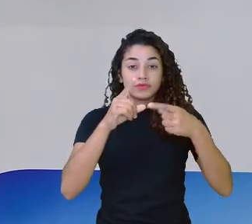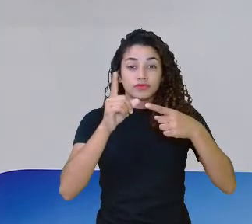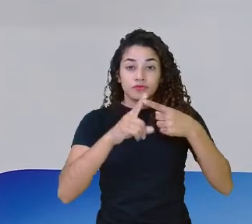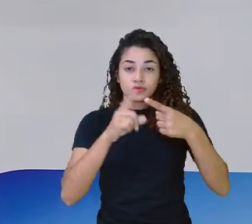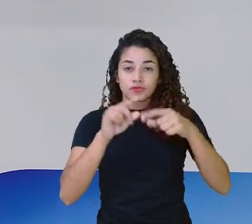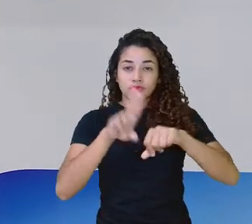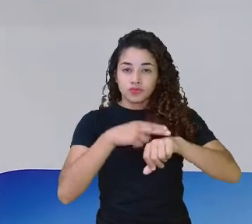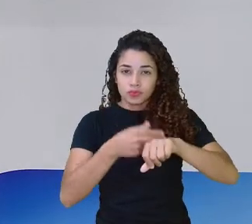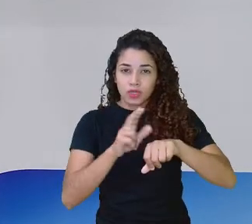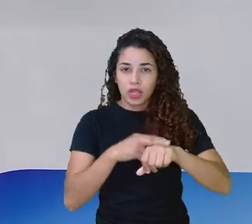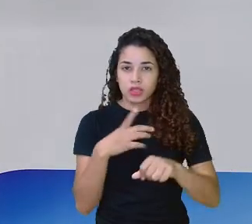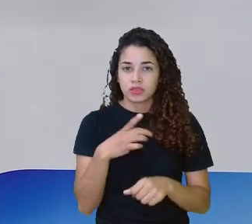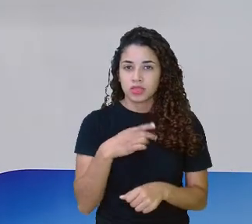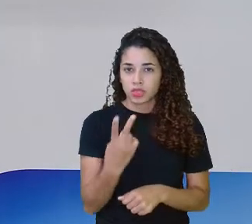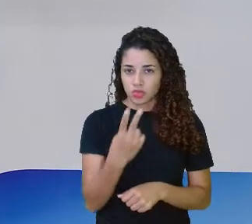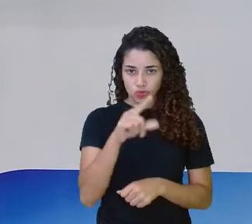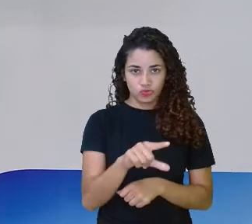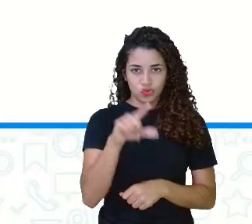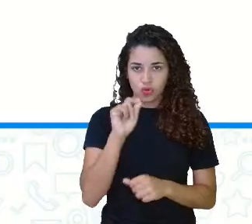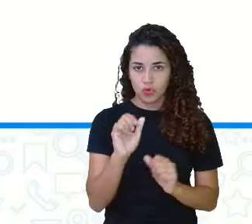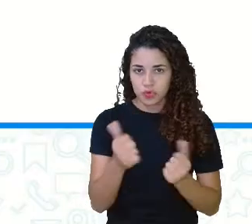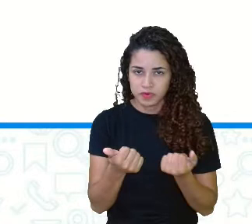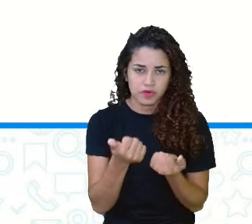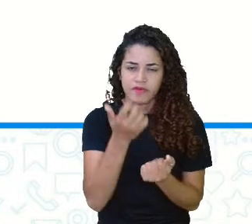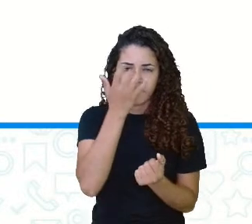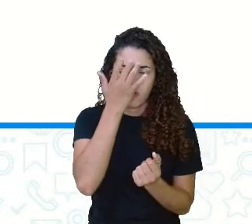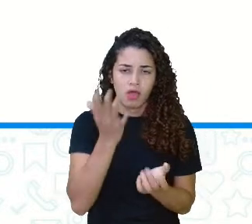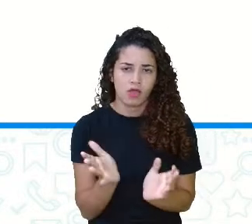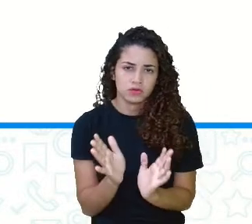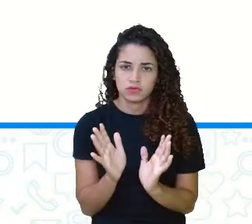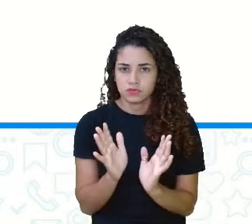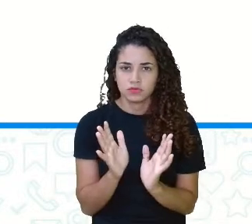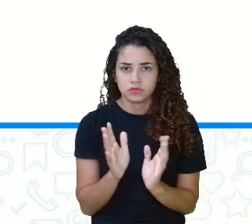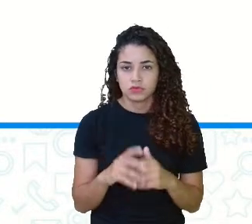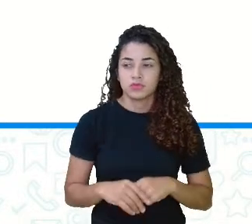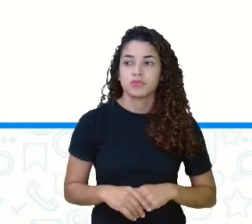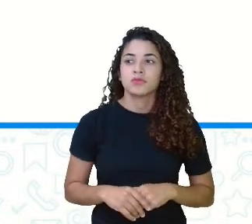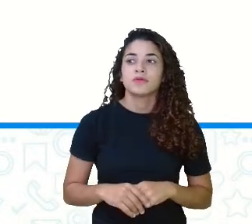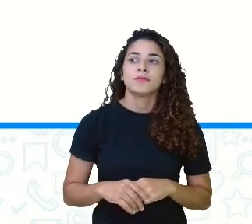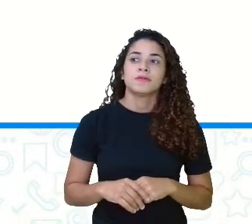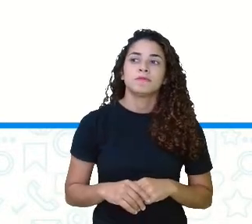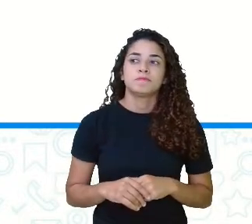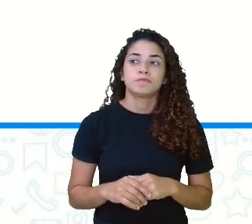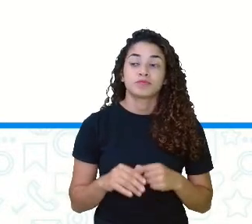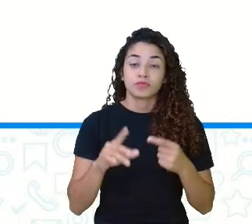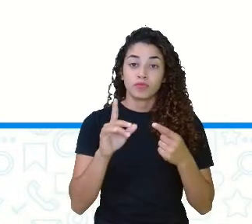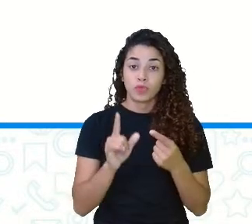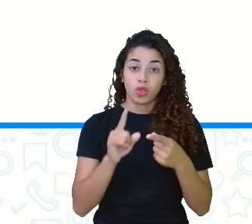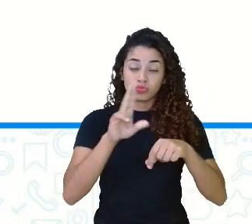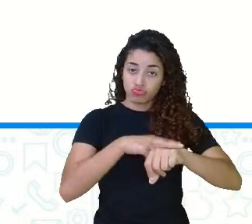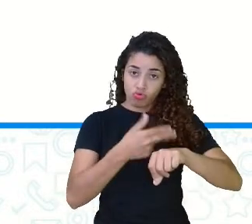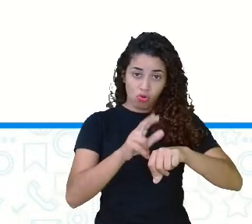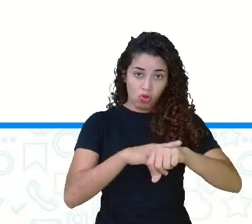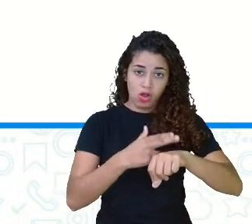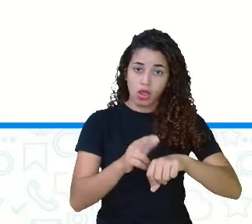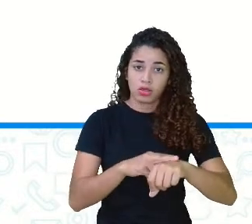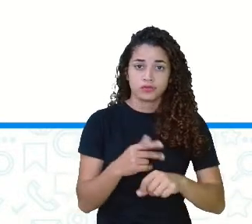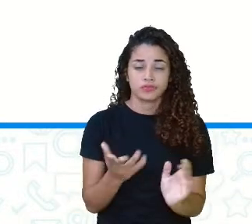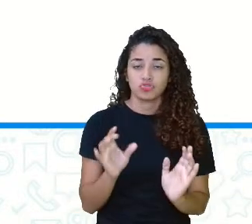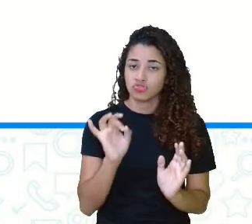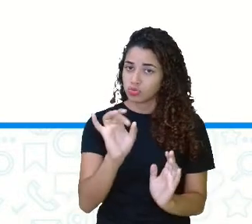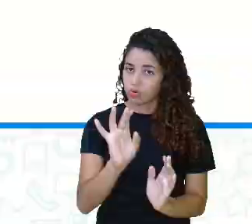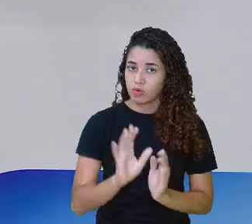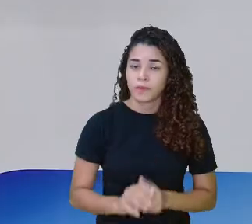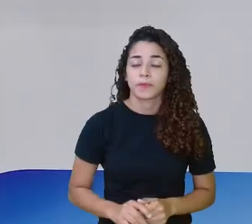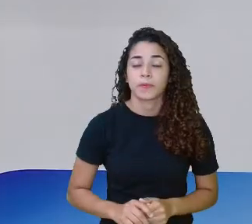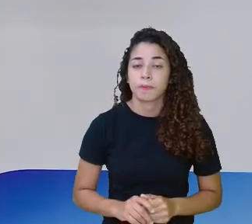duas opções. Correto, fácil demais, né? Se a gente for parar para pensar só no sabor chocolate. Eu